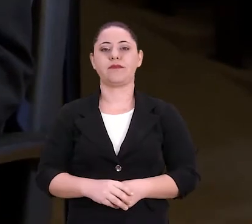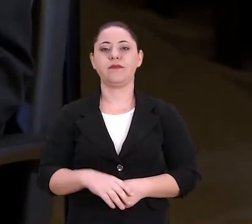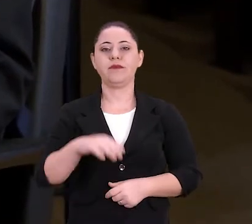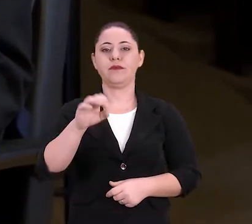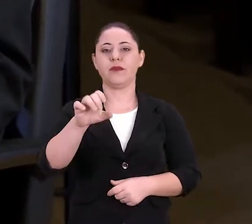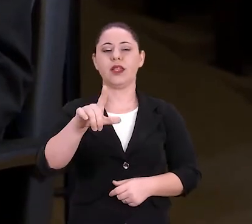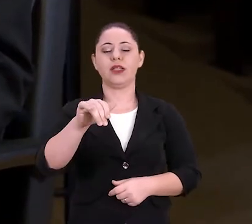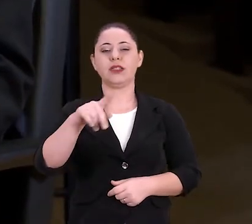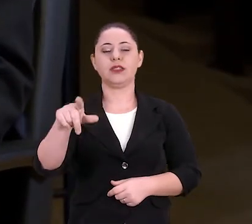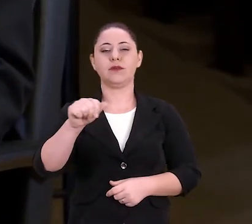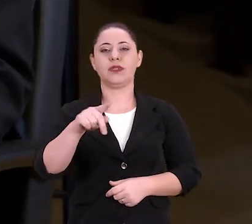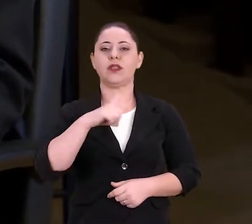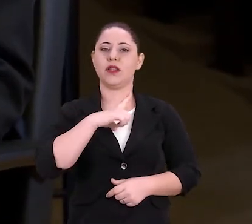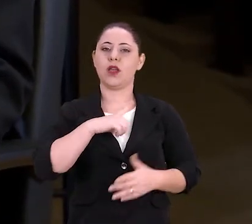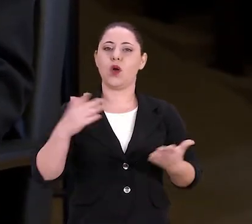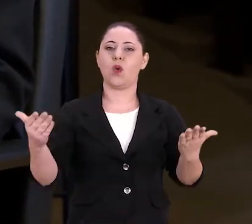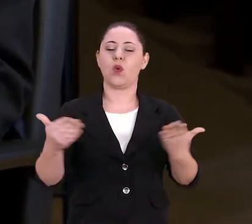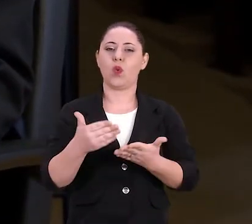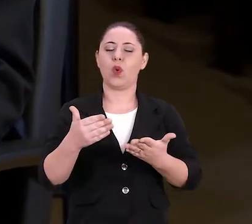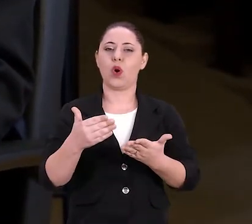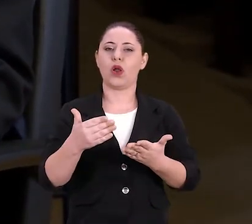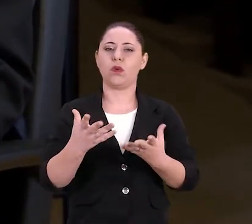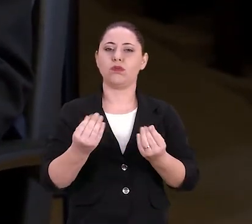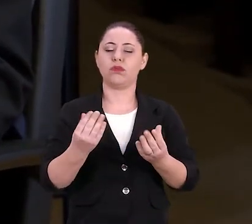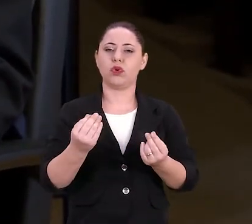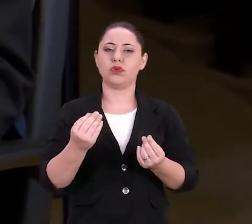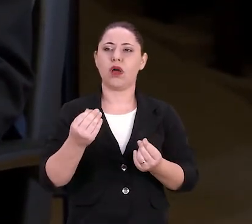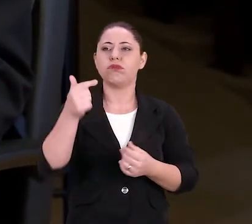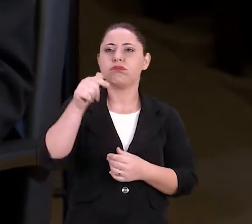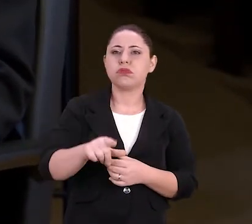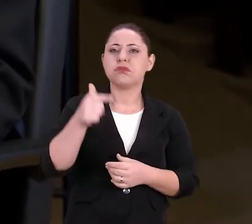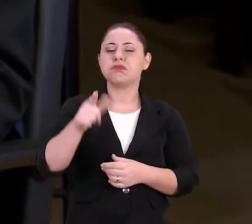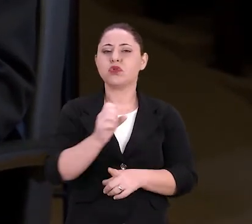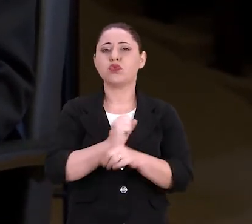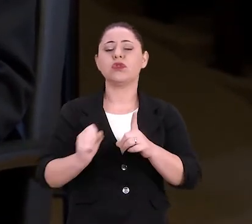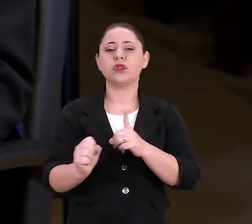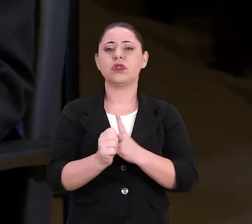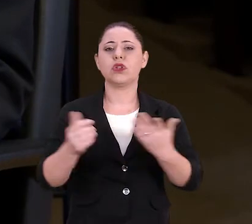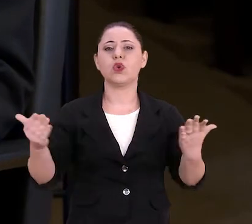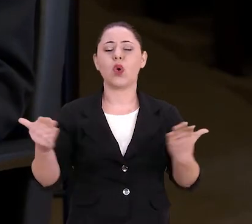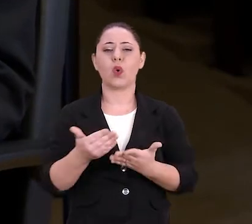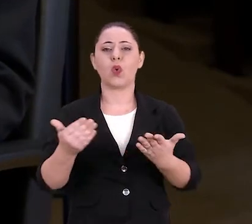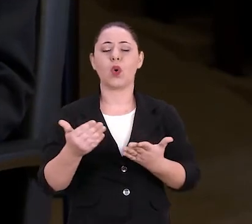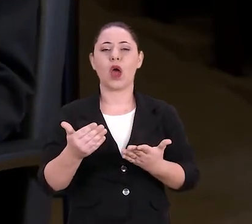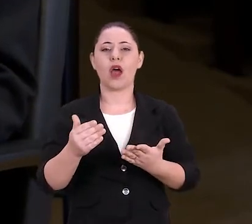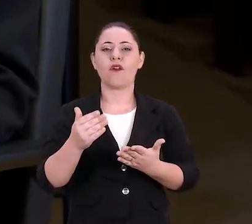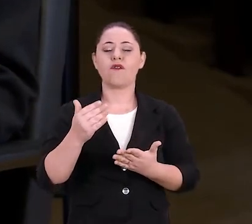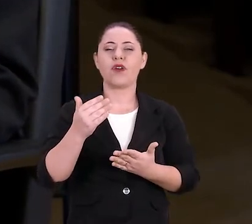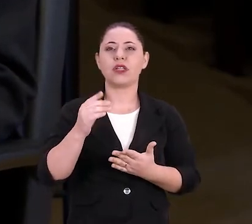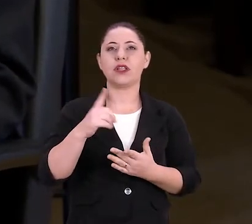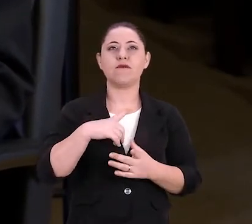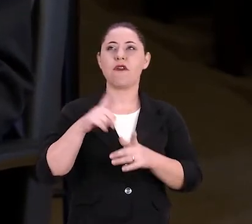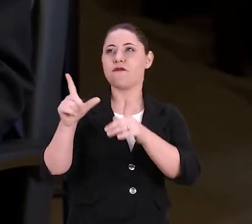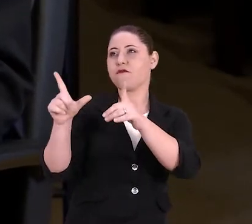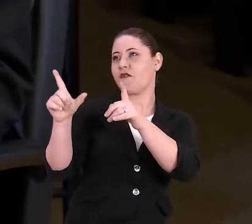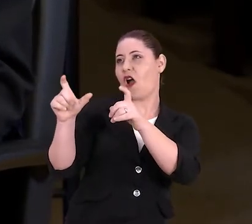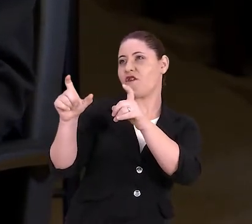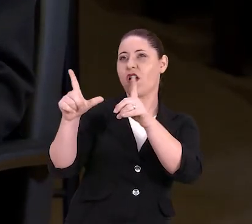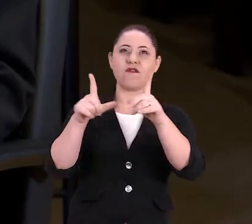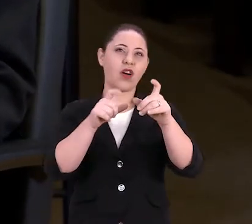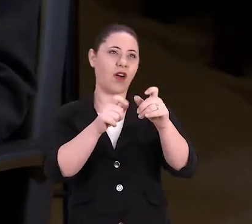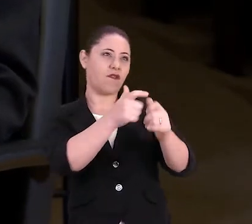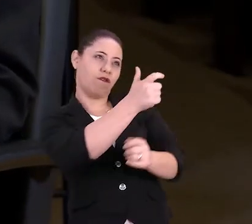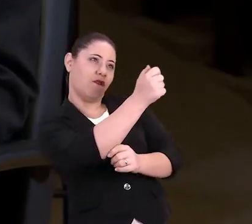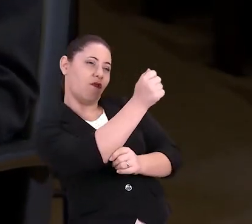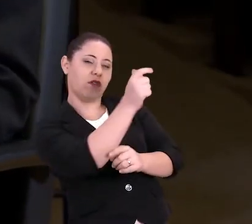Elizabeth, atualmente existe algo muito recorrente entre as pessoas, que a sociedade moderna está acostumada à famosa selfie. Nós já